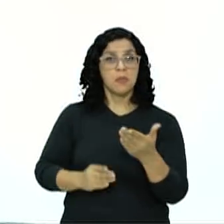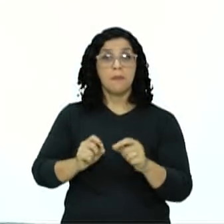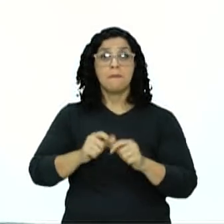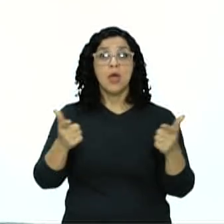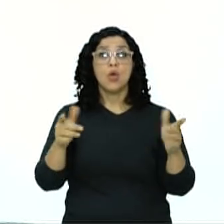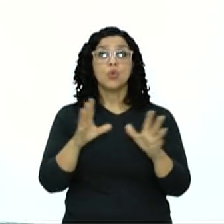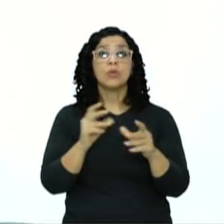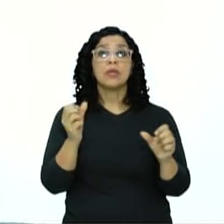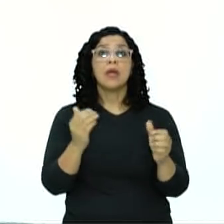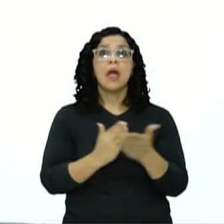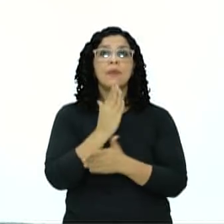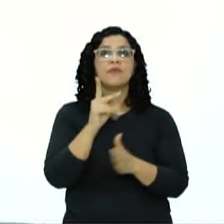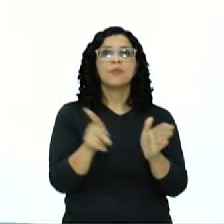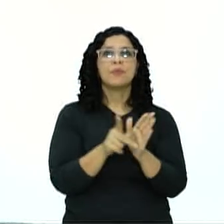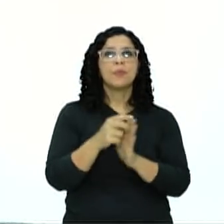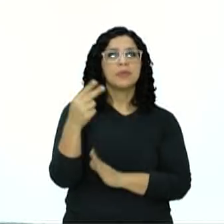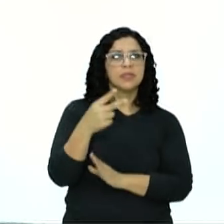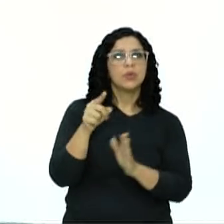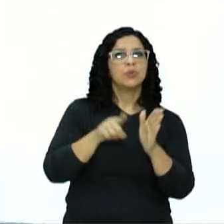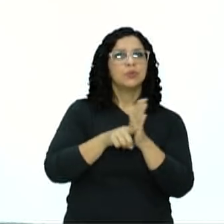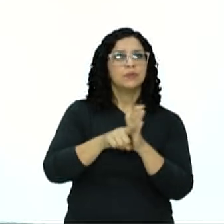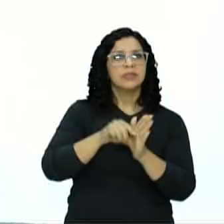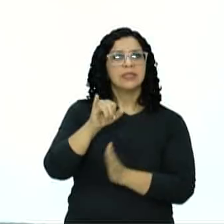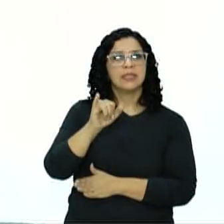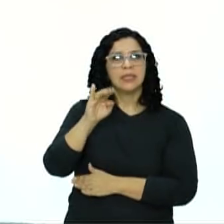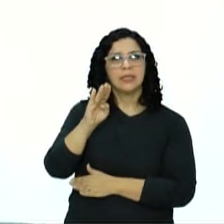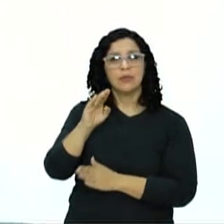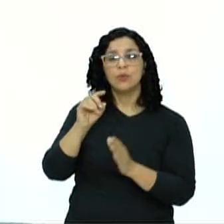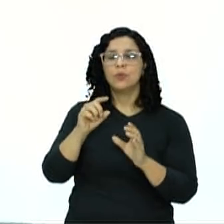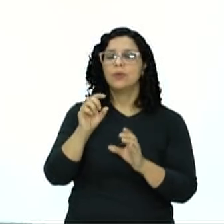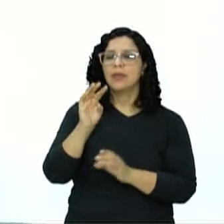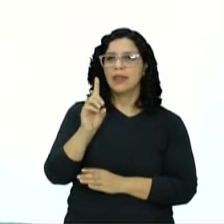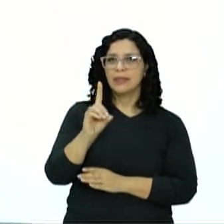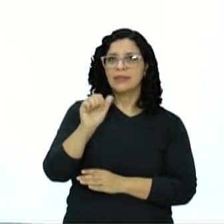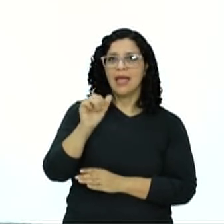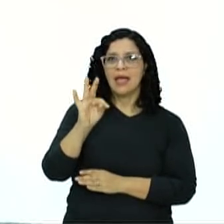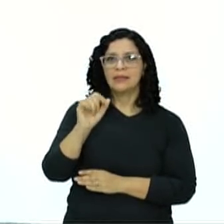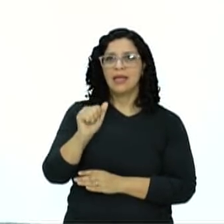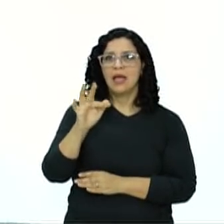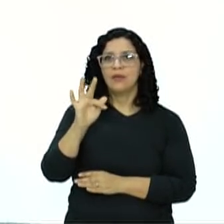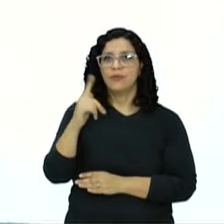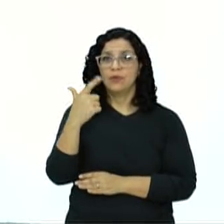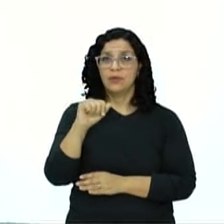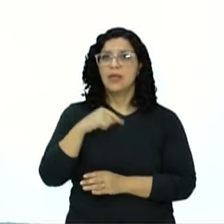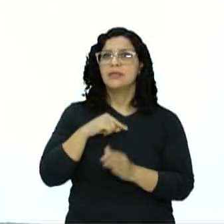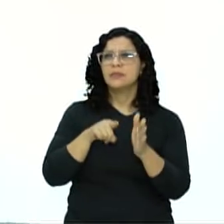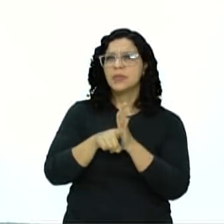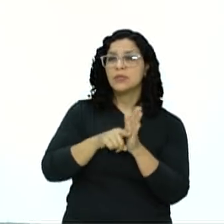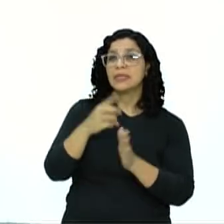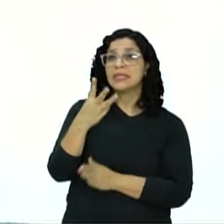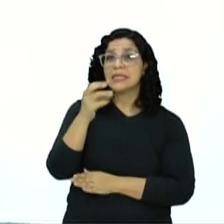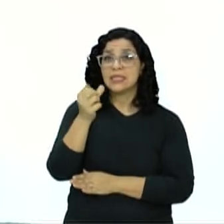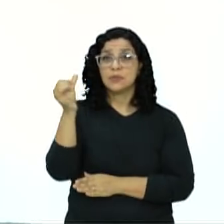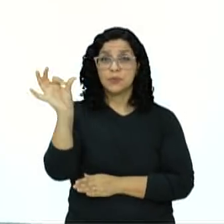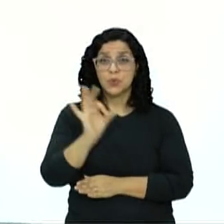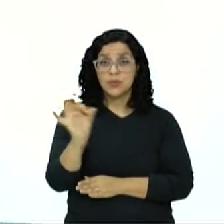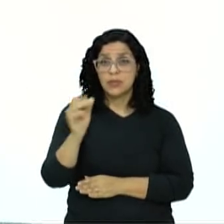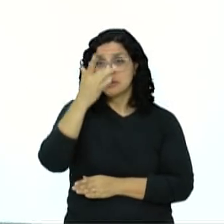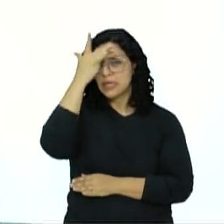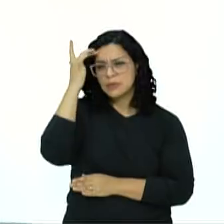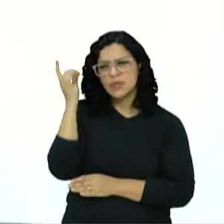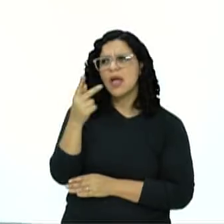a aprovação popular, segundo o Instituto de Pesquisas Datafolha. Segundo esse instituto, 36% das